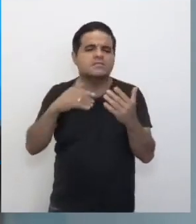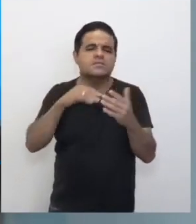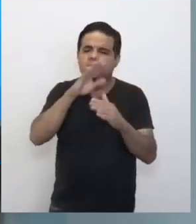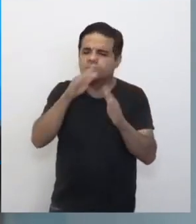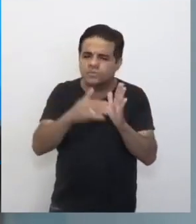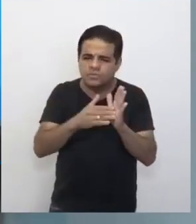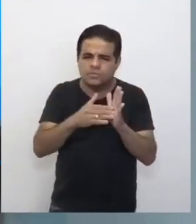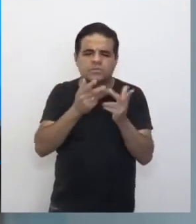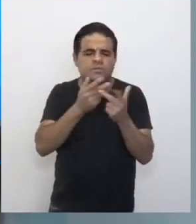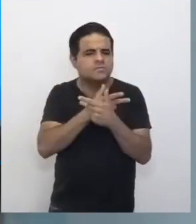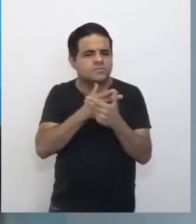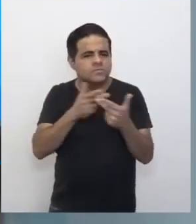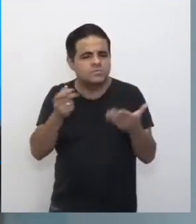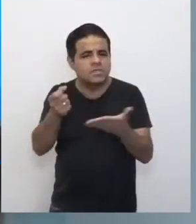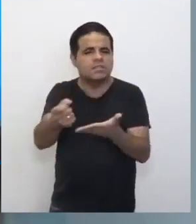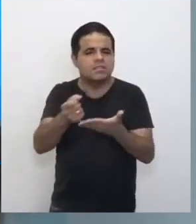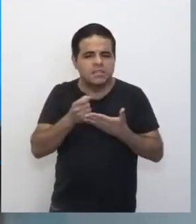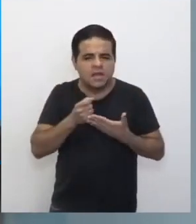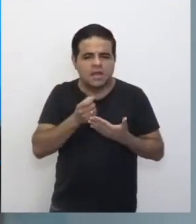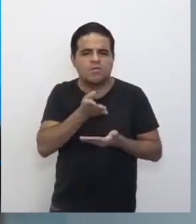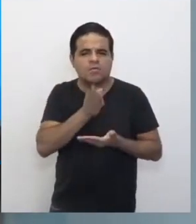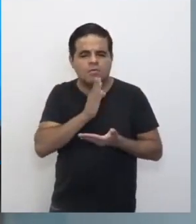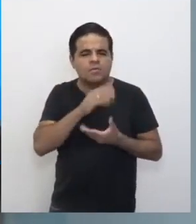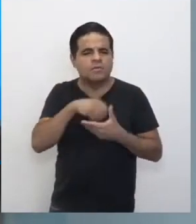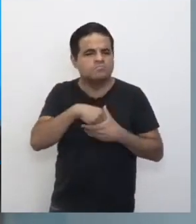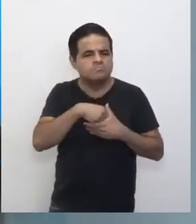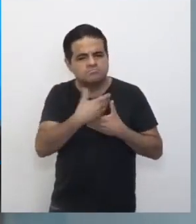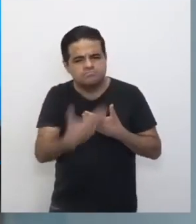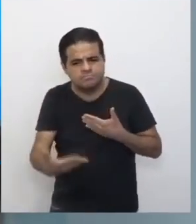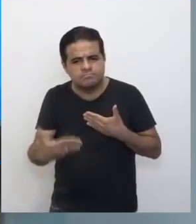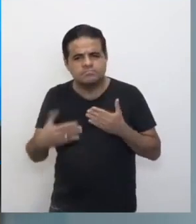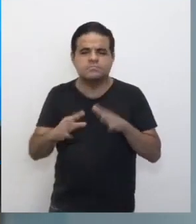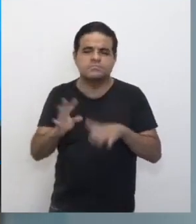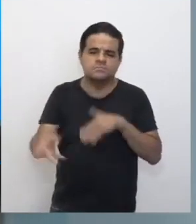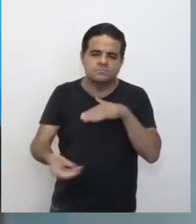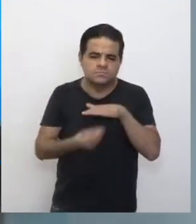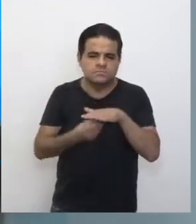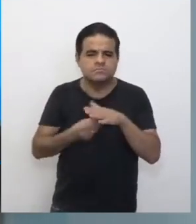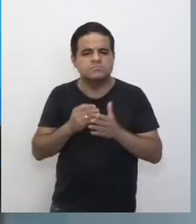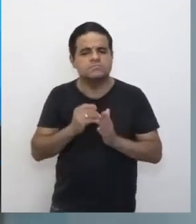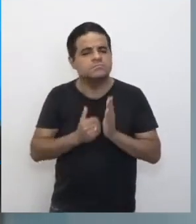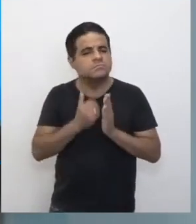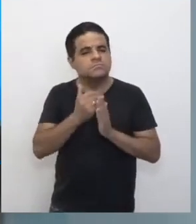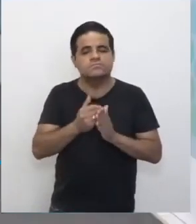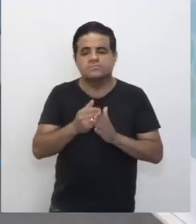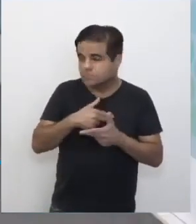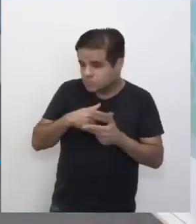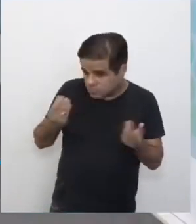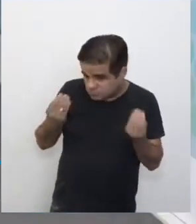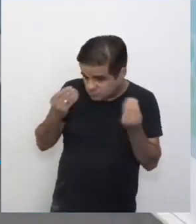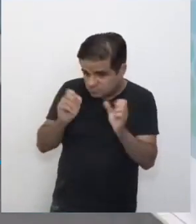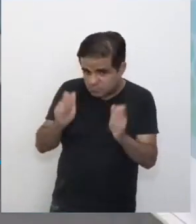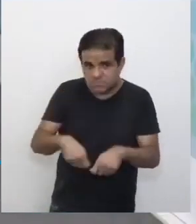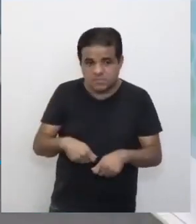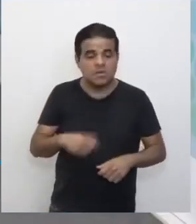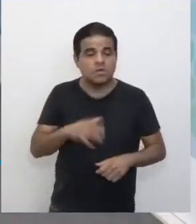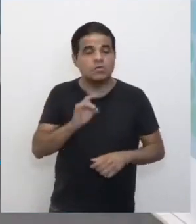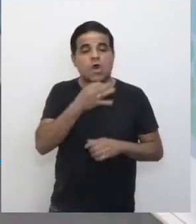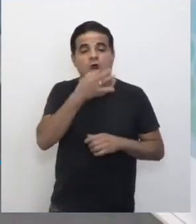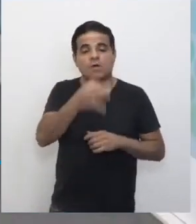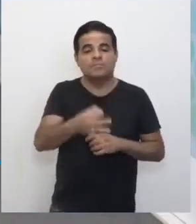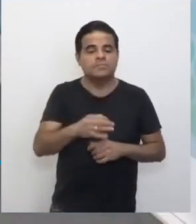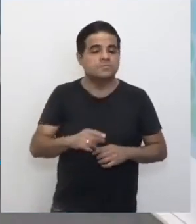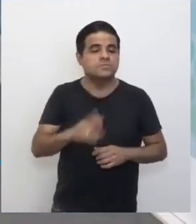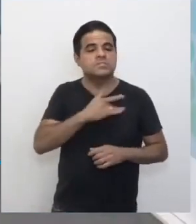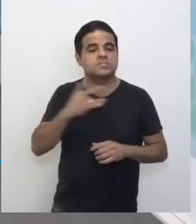essas coisas vão trazendo para nós conhecimentos e o nosso repertório vai aumentando. Algum aluno mandou alguma participação que a gente possa inserir aqui? Então, eles estão comentando, fala a